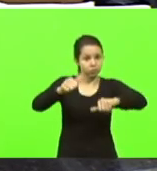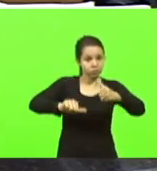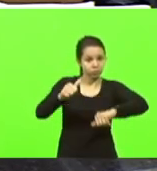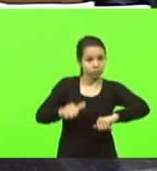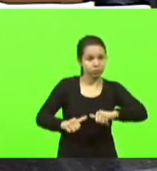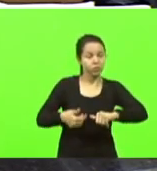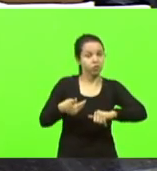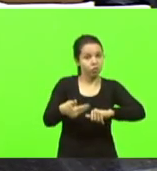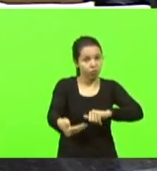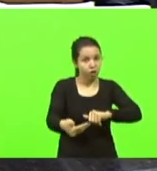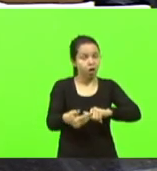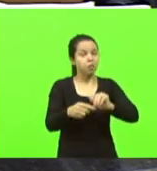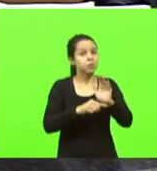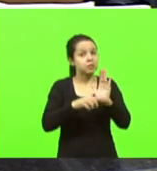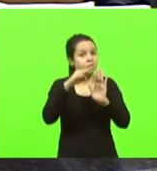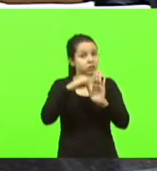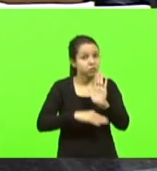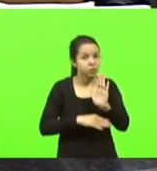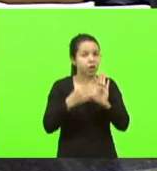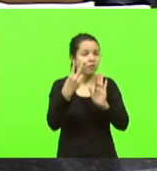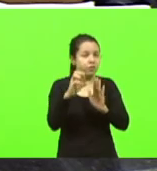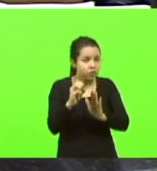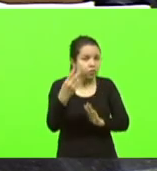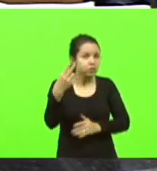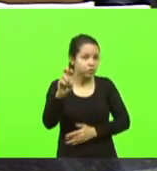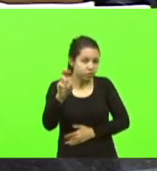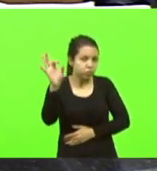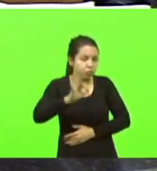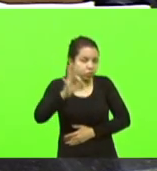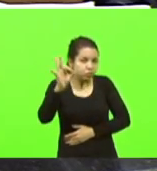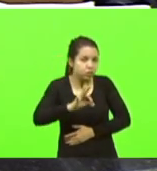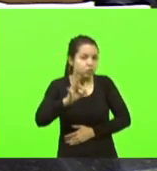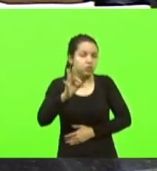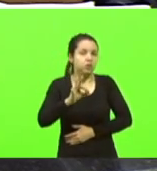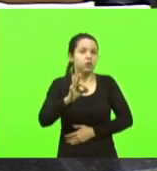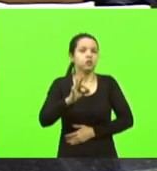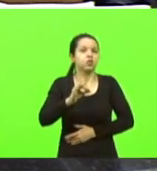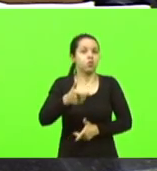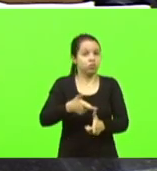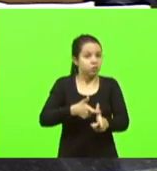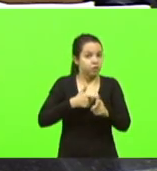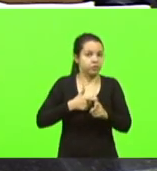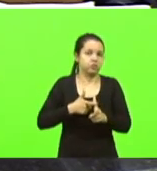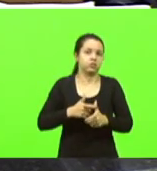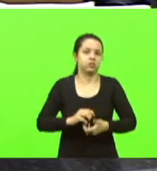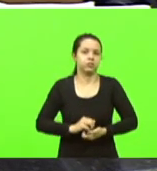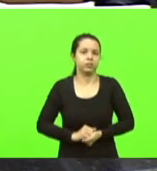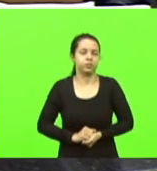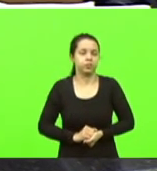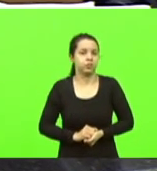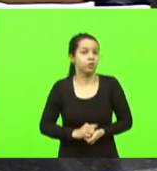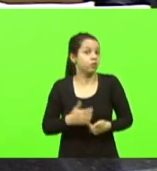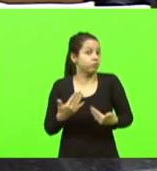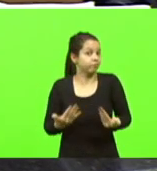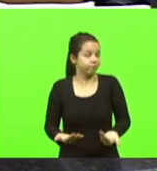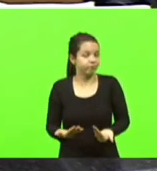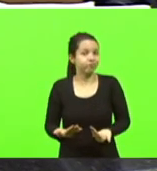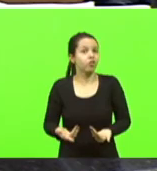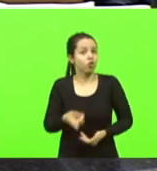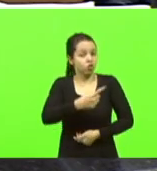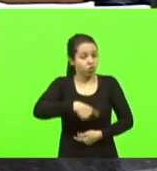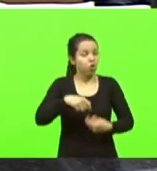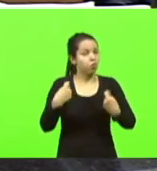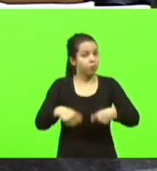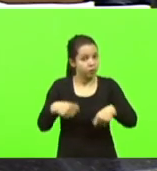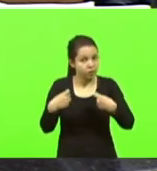vai Minimizar em 20 a 25 porcento ott e é do deste Então veja só nós temos que